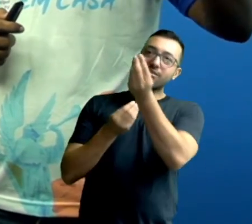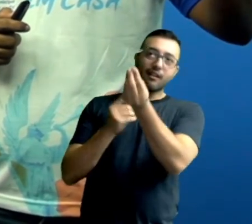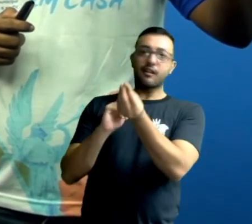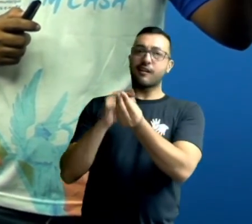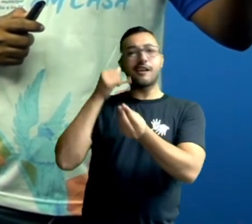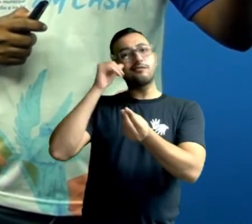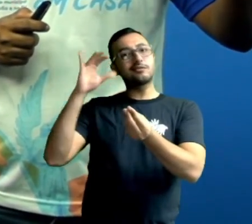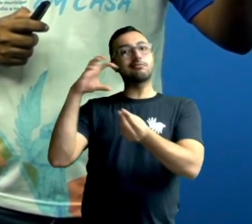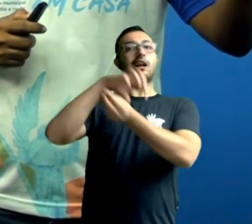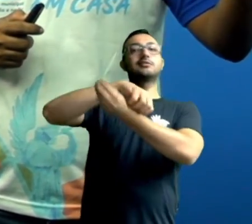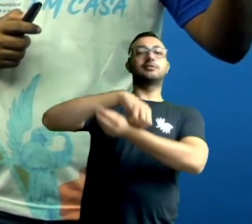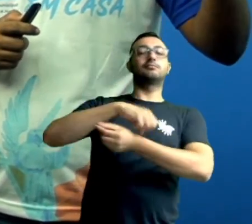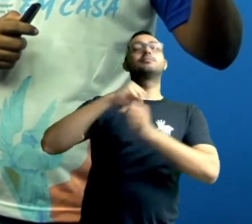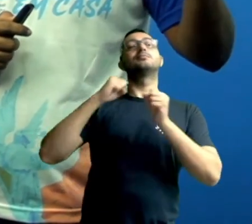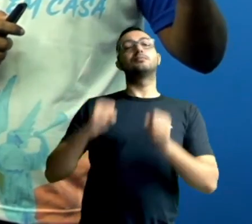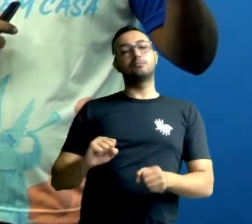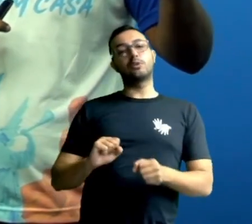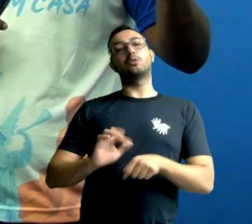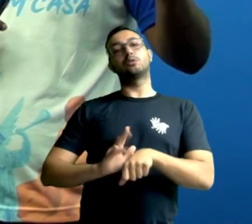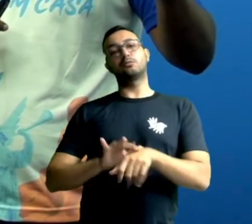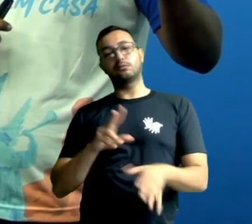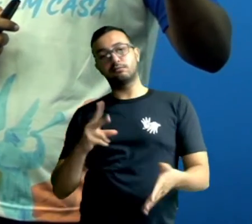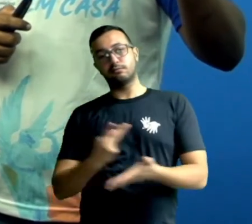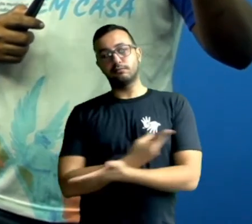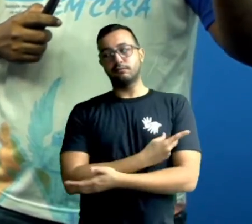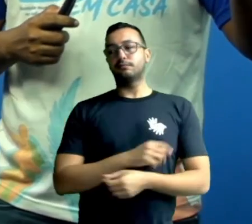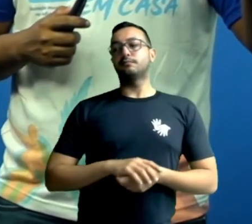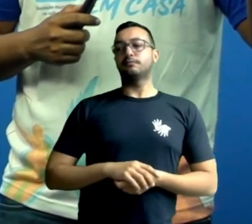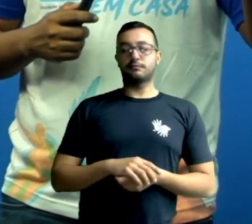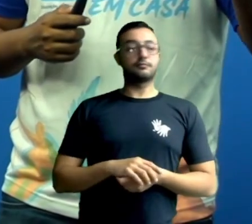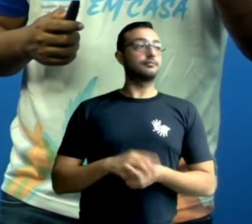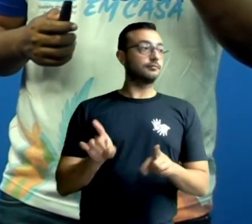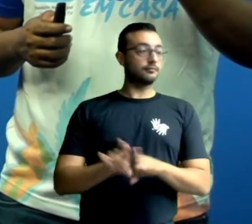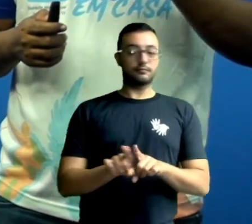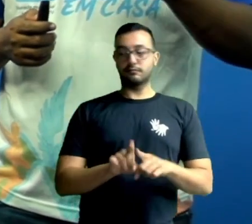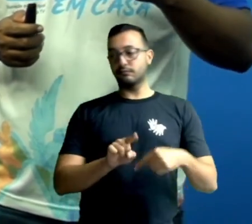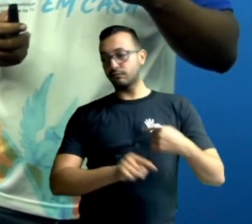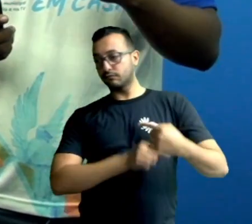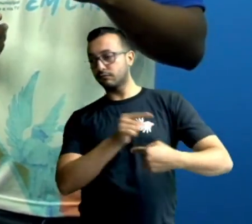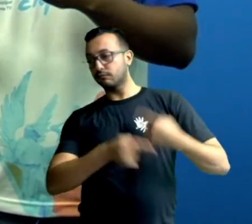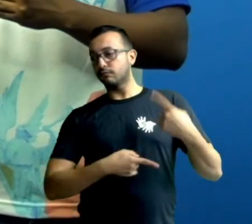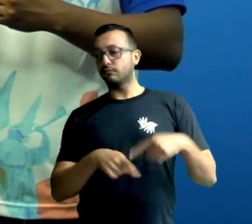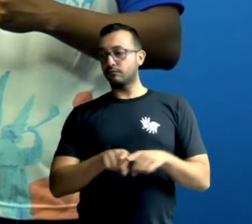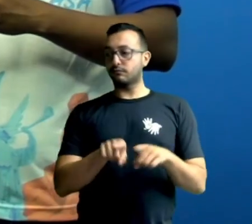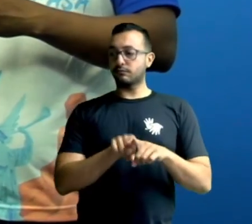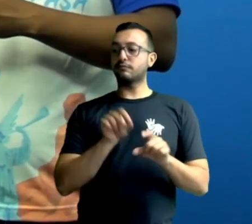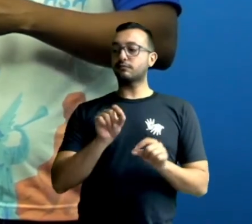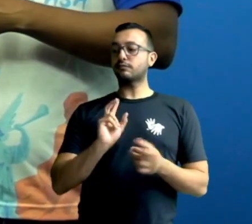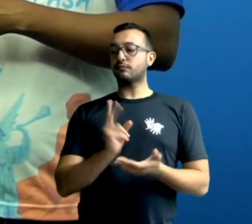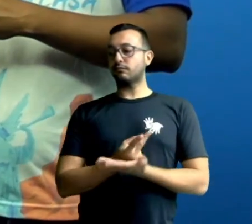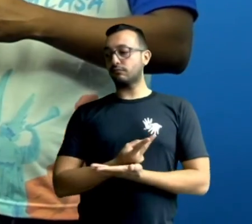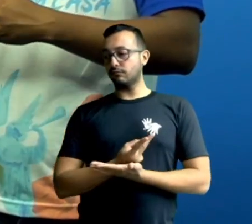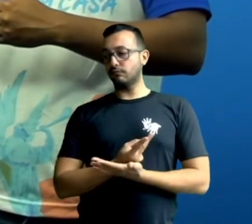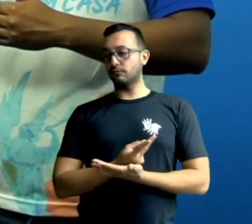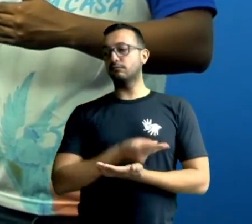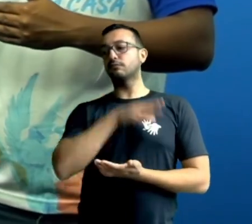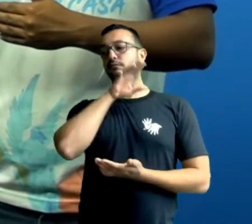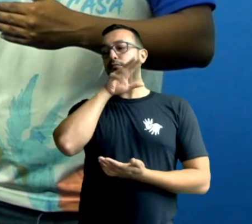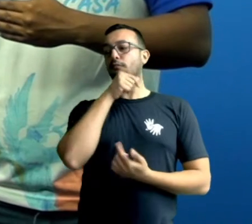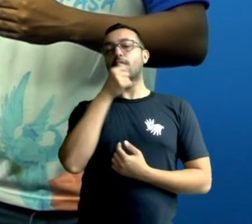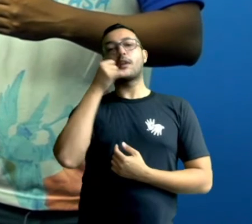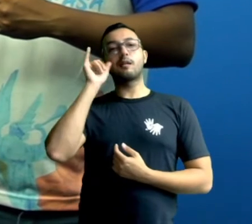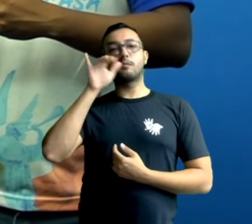também possivelmente adquirir a raiva. Outro ciclo também dessa doença é o ciclo que acontece em animais